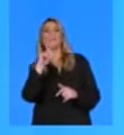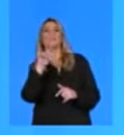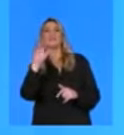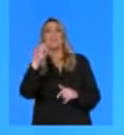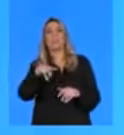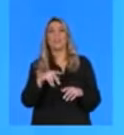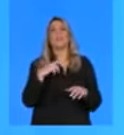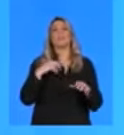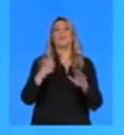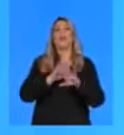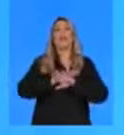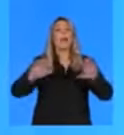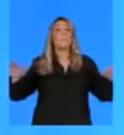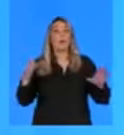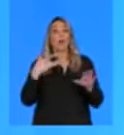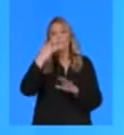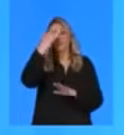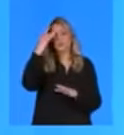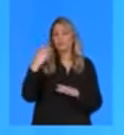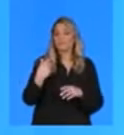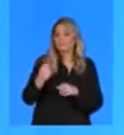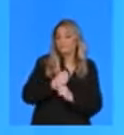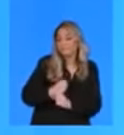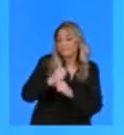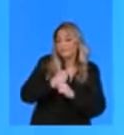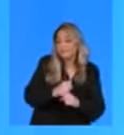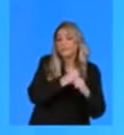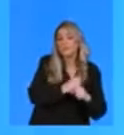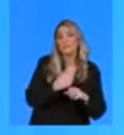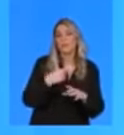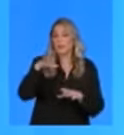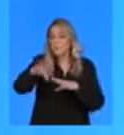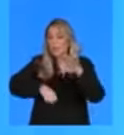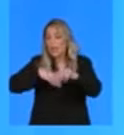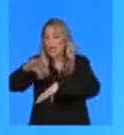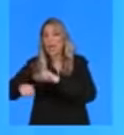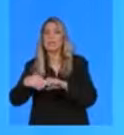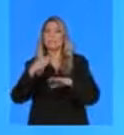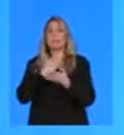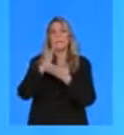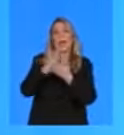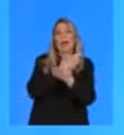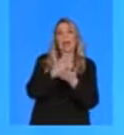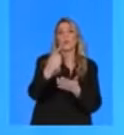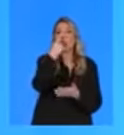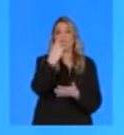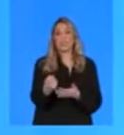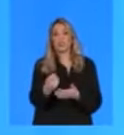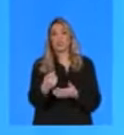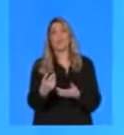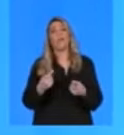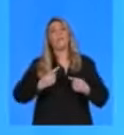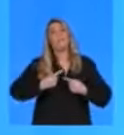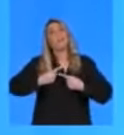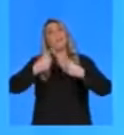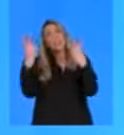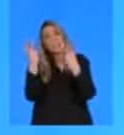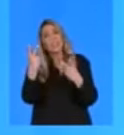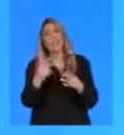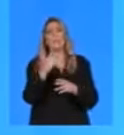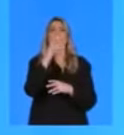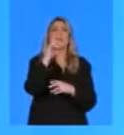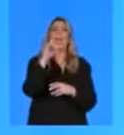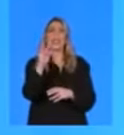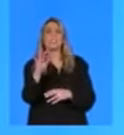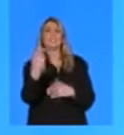acabou o Gar comunitário nós temos que voltar com ele temos que fazer coleta seletiva e numa cooperativa vender o material inerte Pet